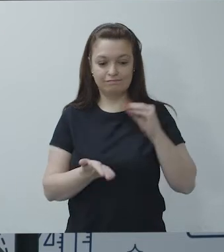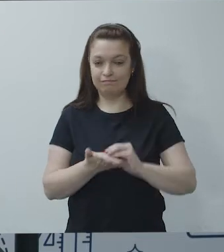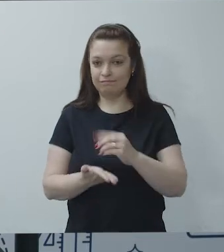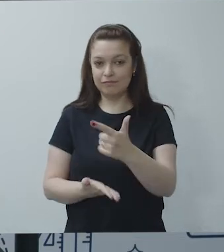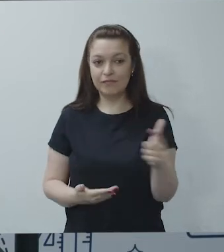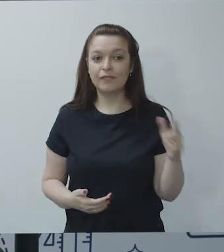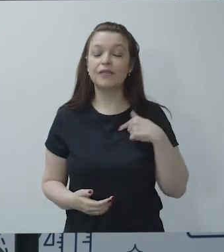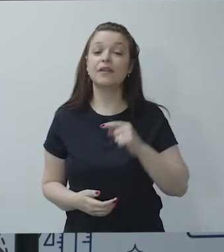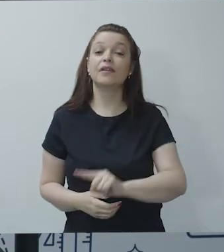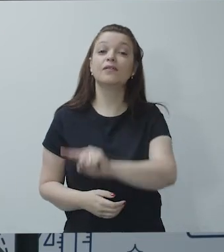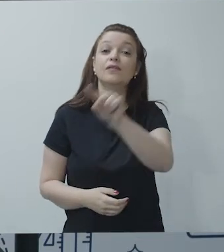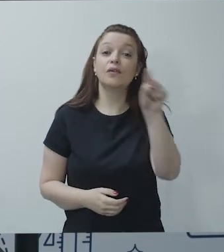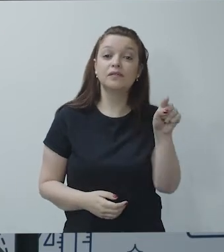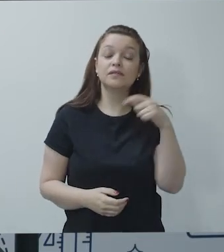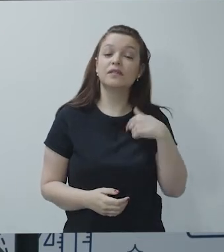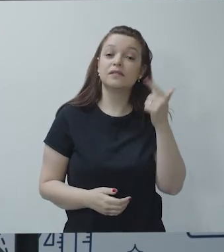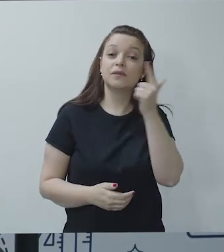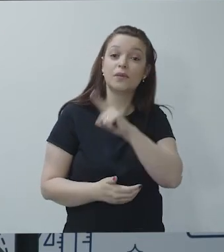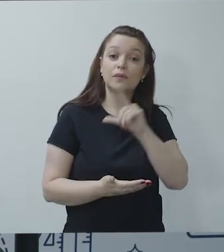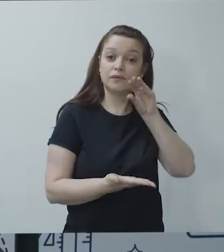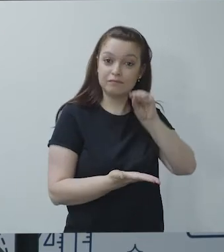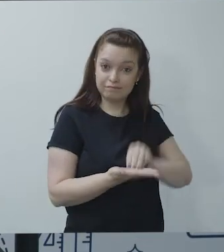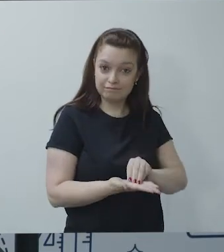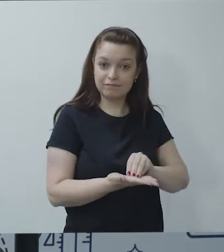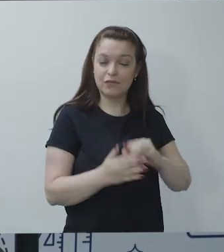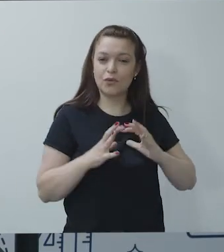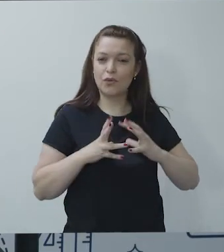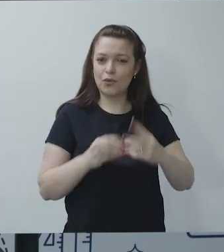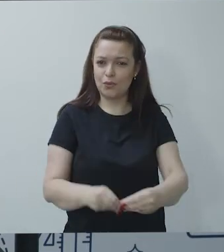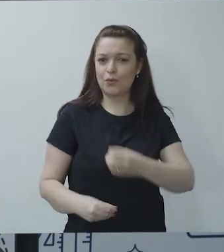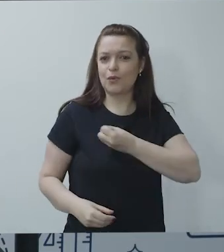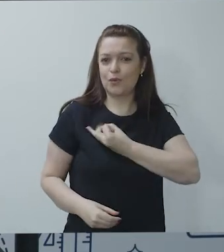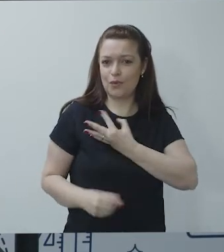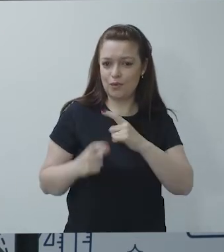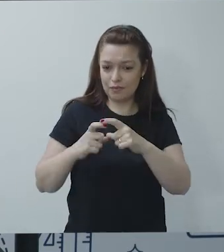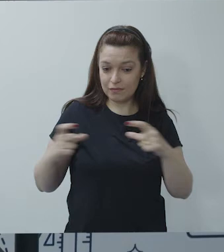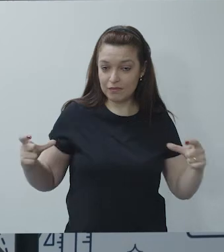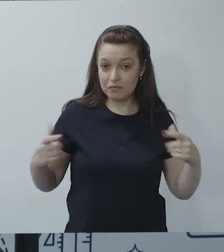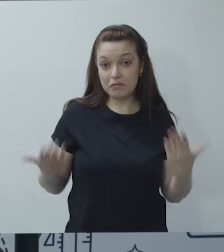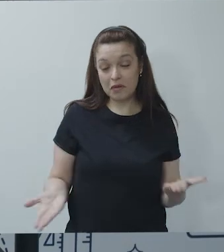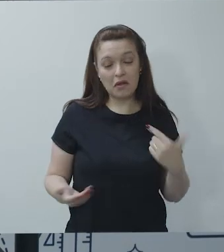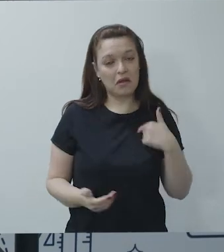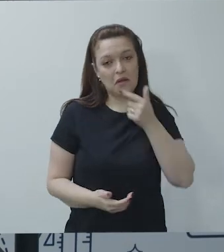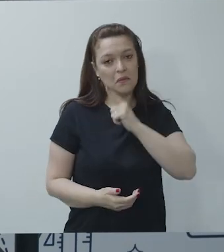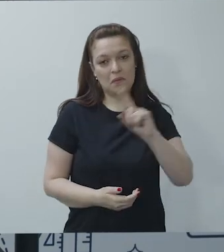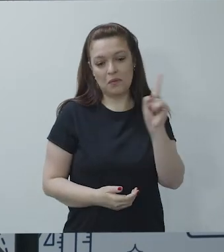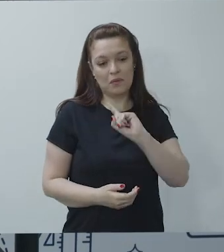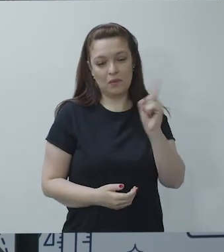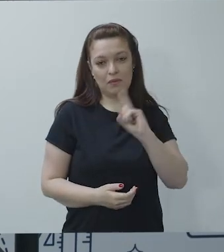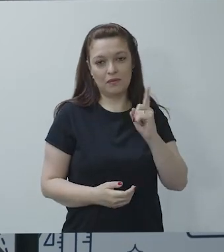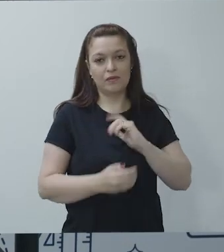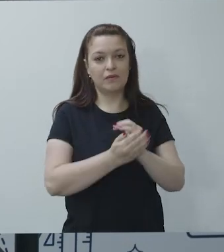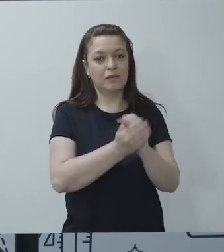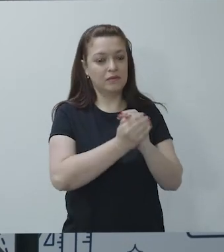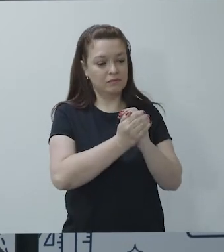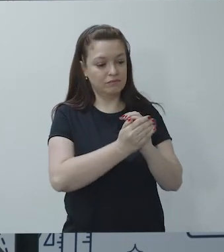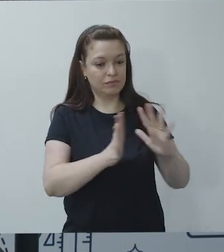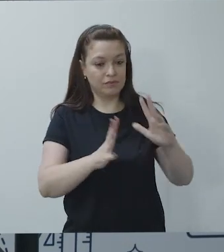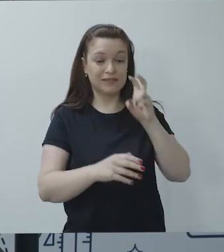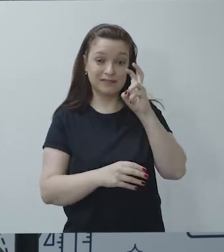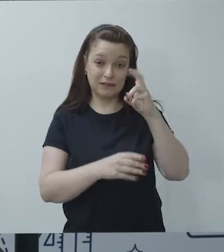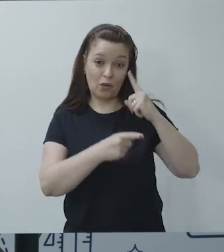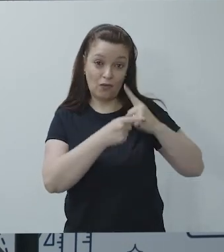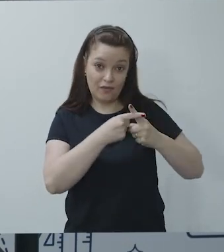para marcar. E vocês, conseguiram marcar todos os números da cartela? Eu não consegui. Nessas